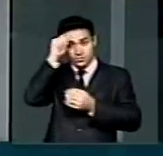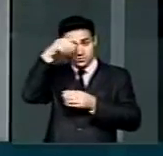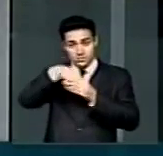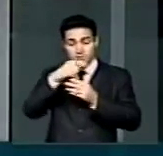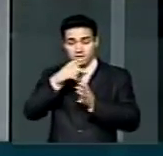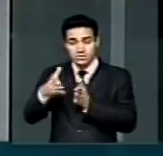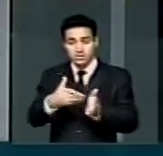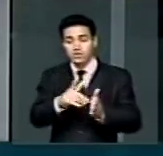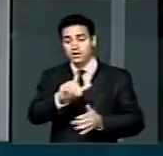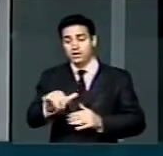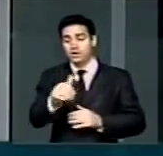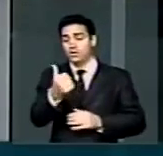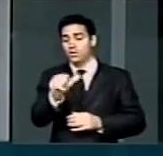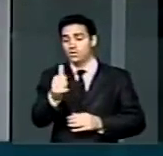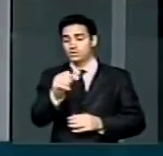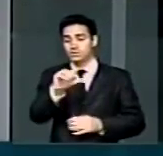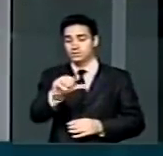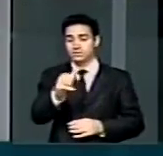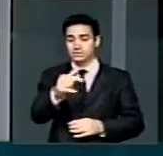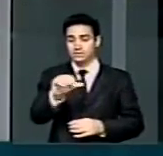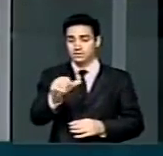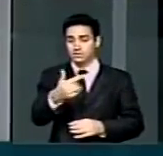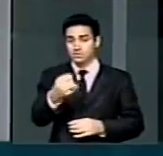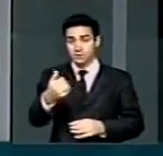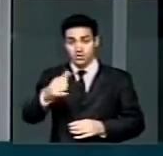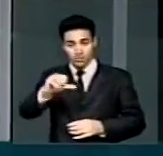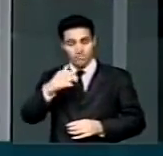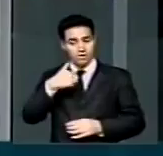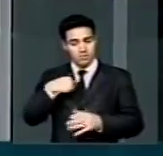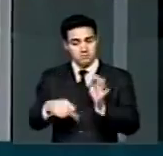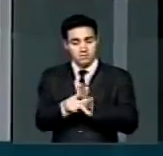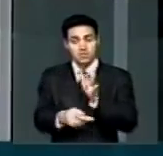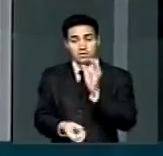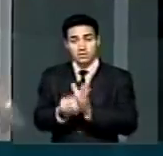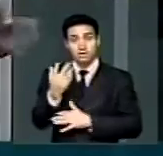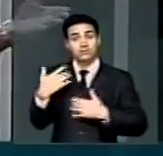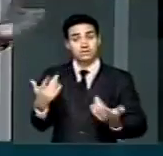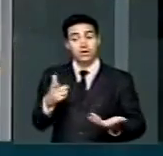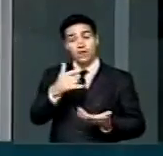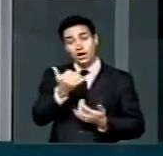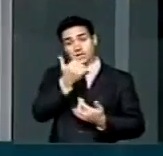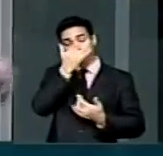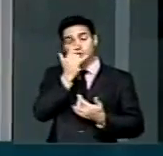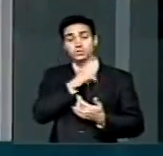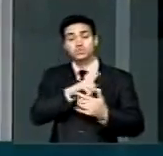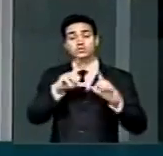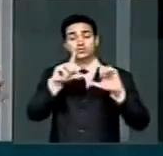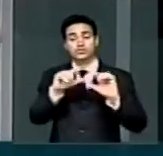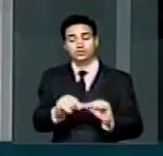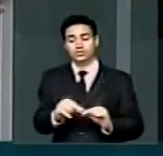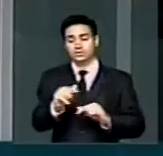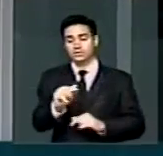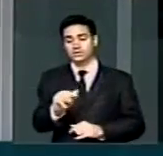sancionada a Lei 11.970 de 2009, de minha autoria, os acidentes foram reduzidos